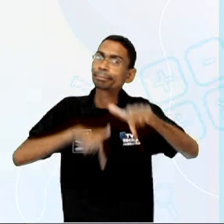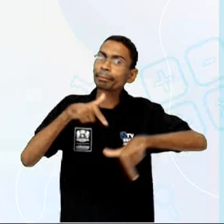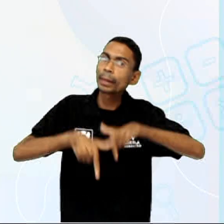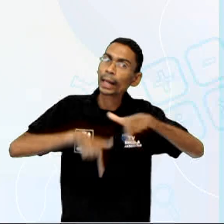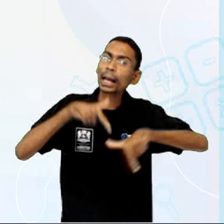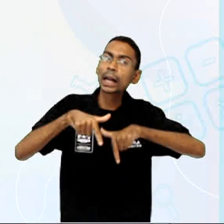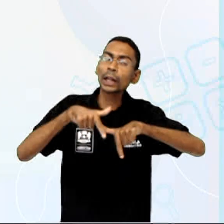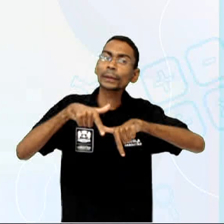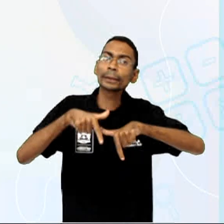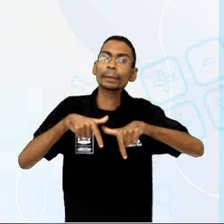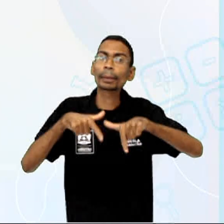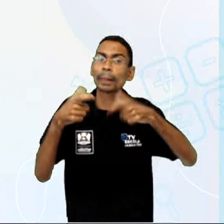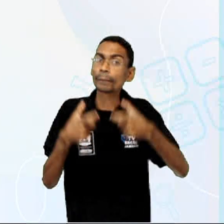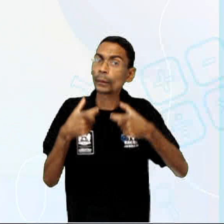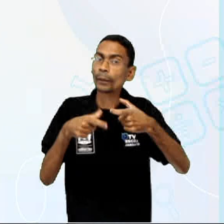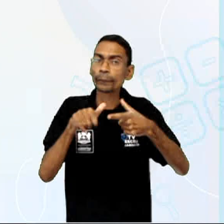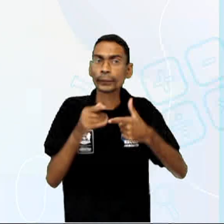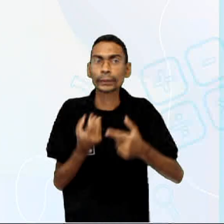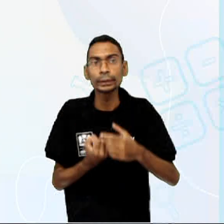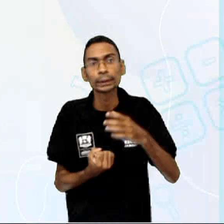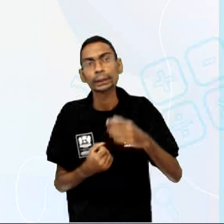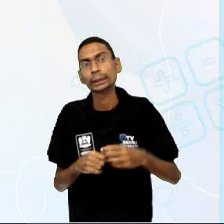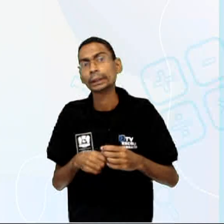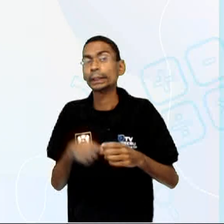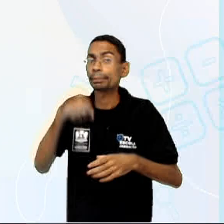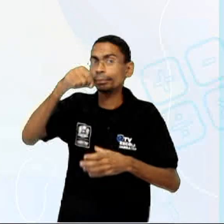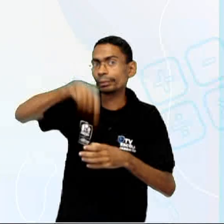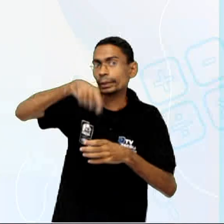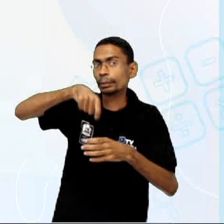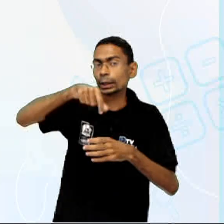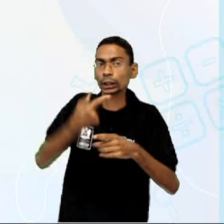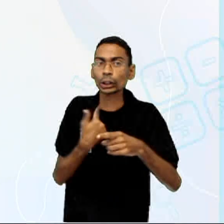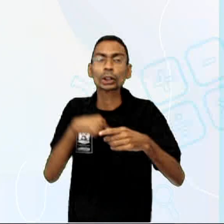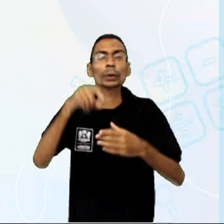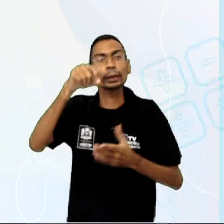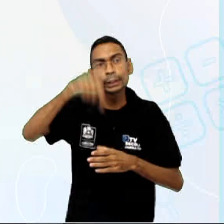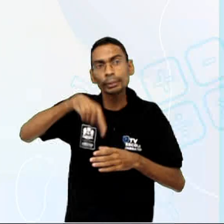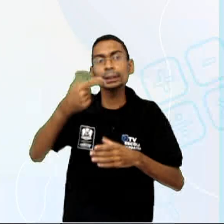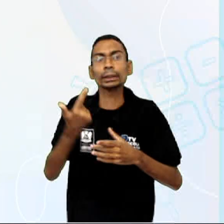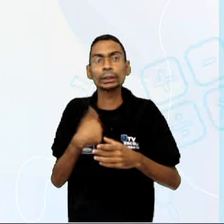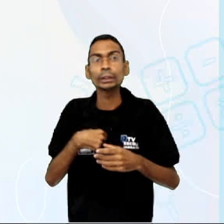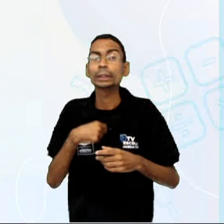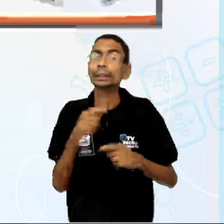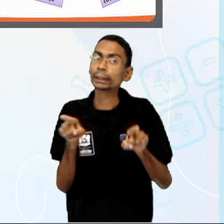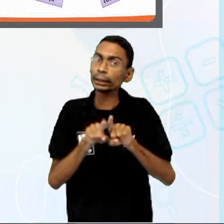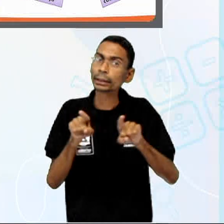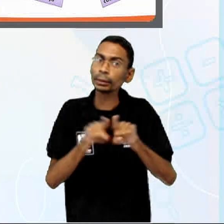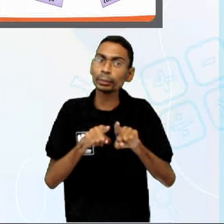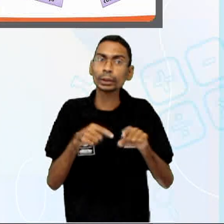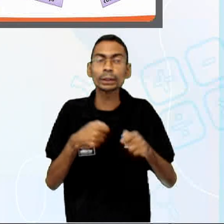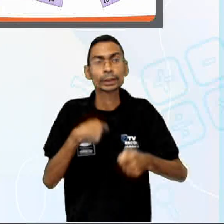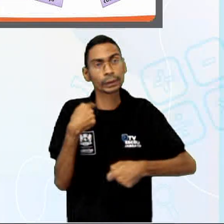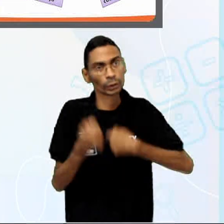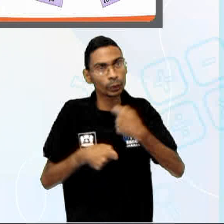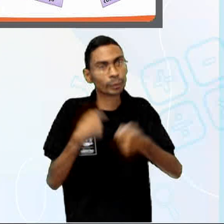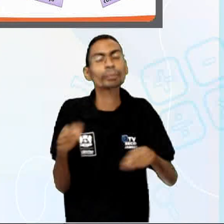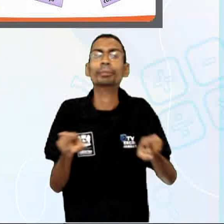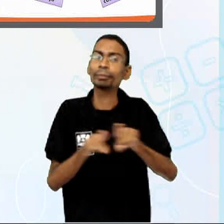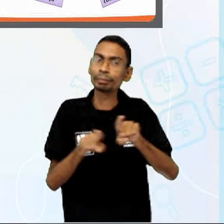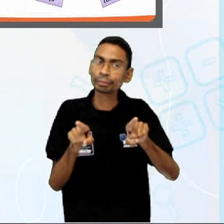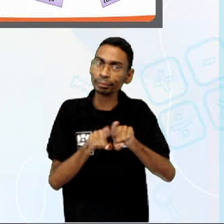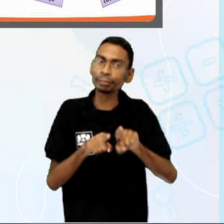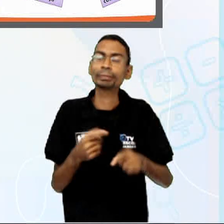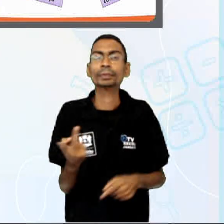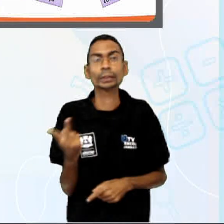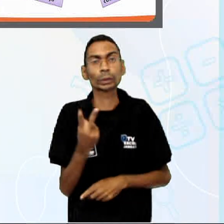saber produzir a cana. Outra coisa é você lidar com o comércio, tá? São 2 coisas distintas. Aqui, essa questão do